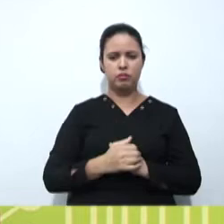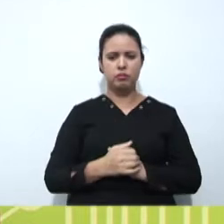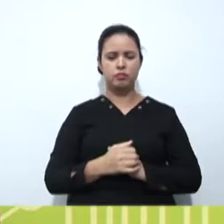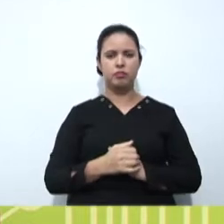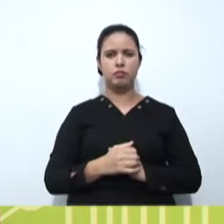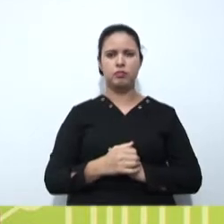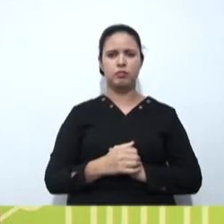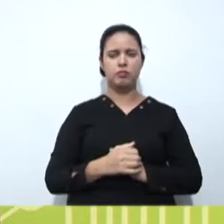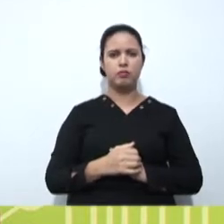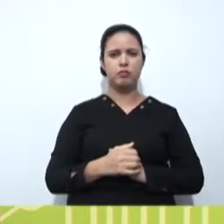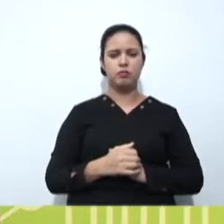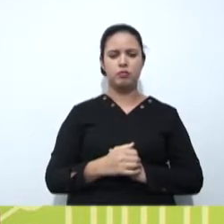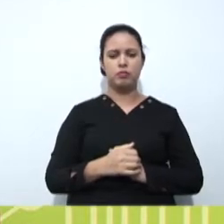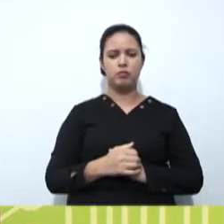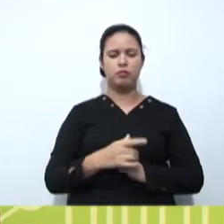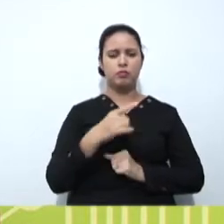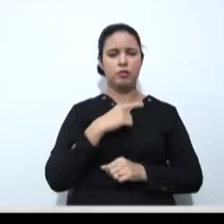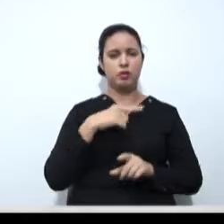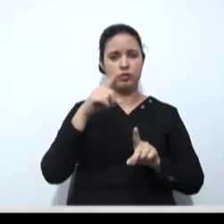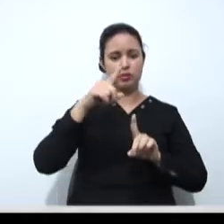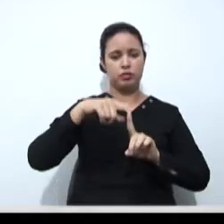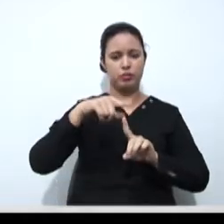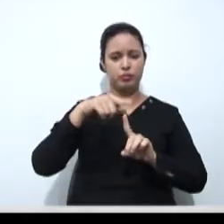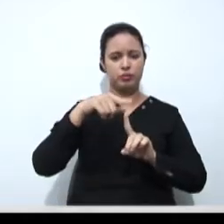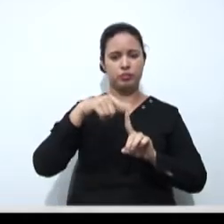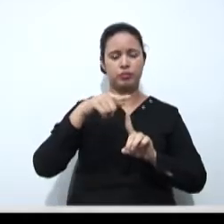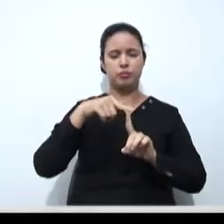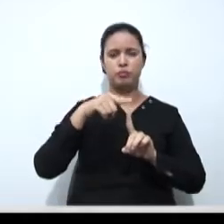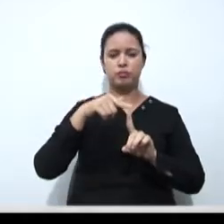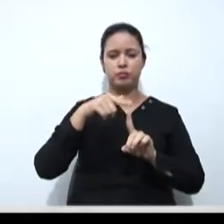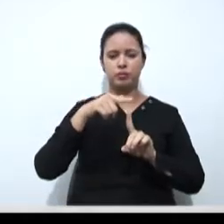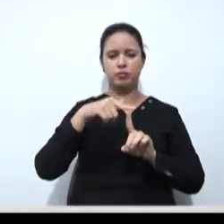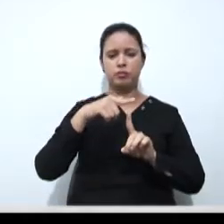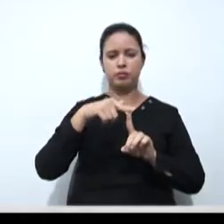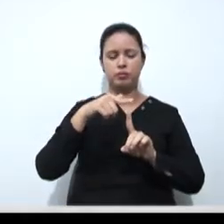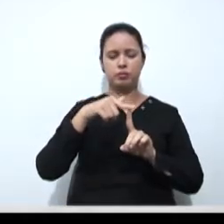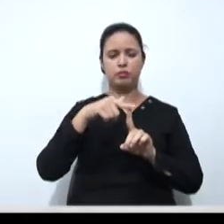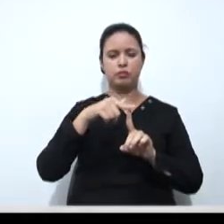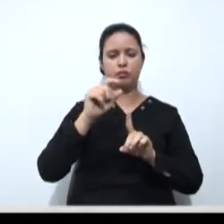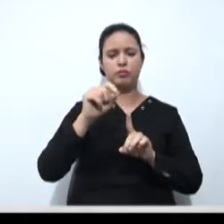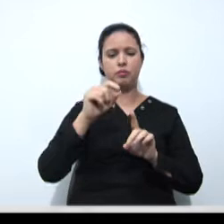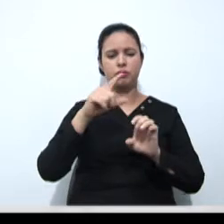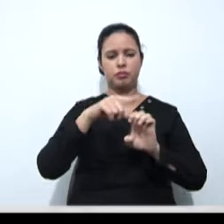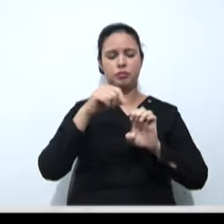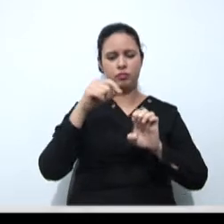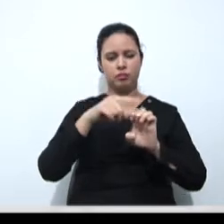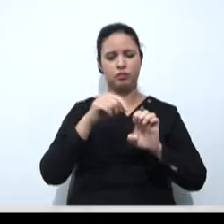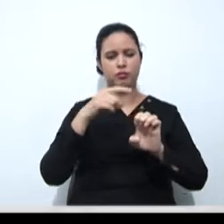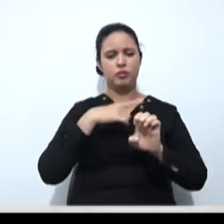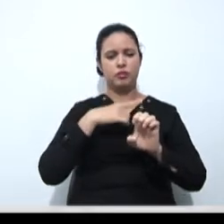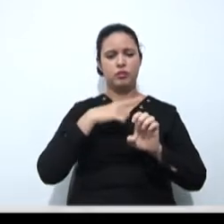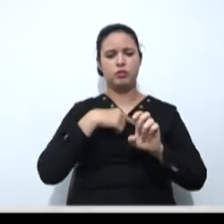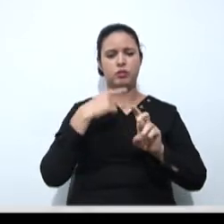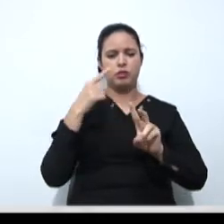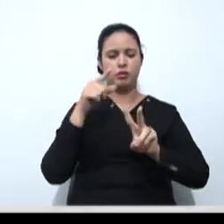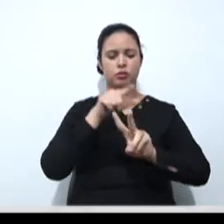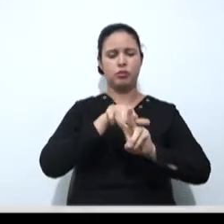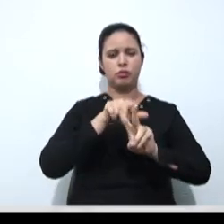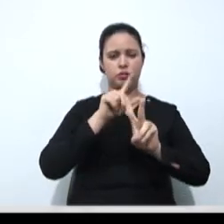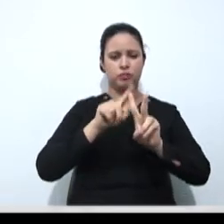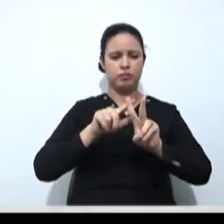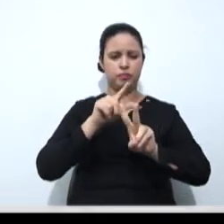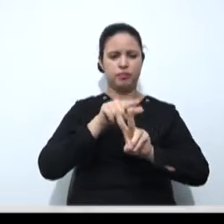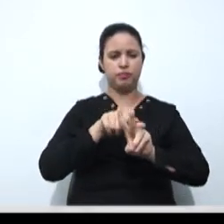também resgata aqui os tipos de empreendedorismo. A gente trouxe 2 tipos de empreendedorismo para diferenciar para vocês.